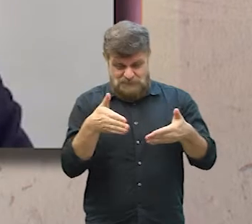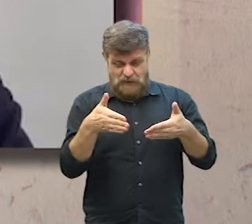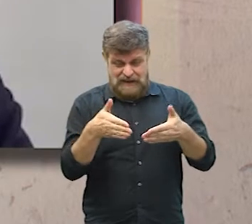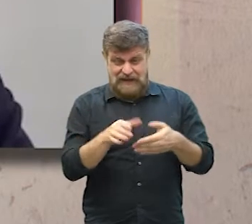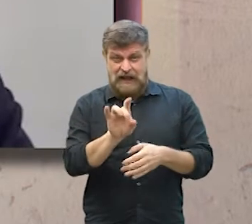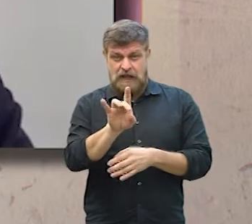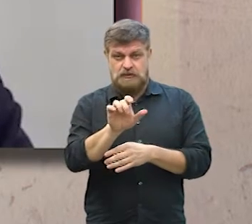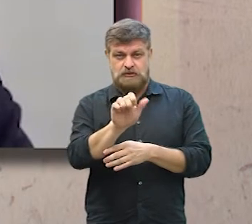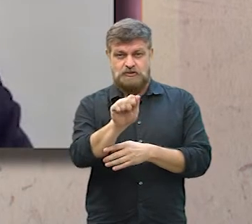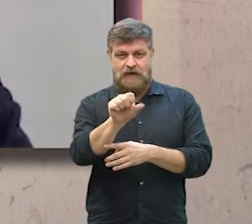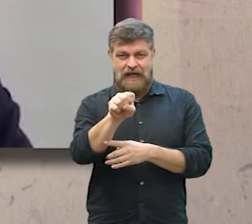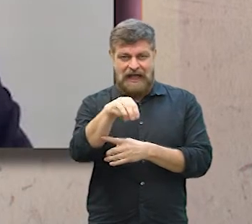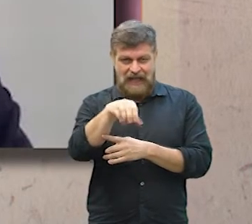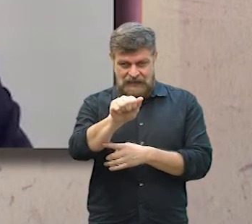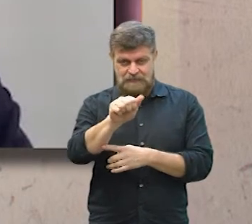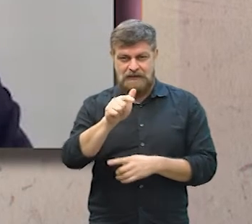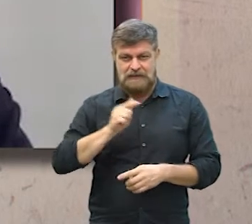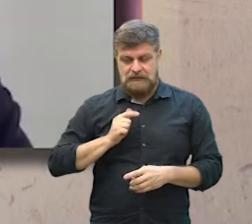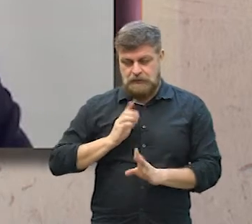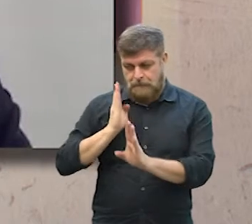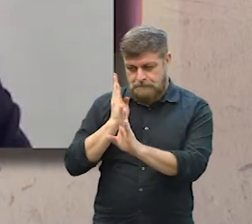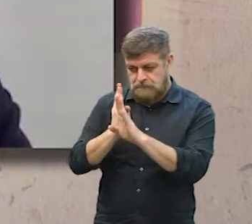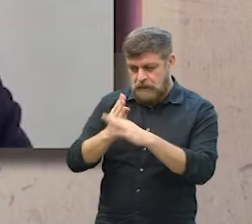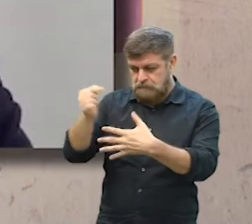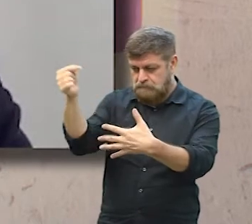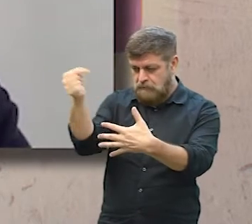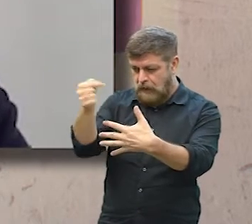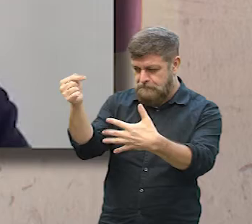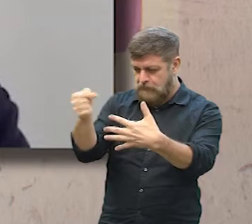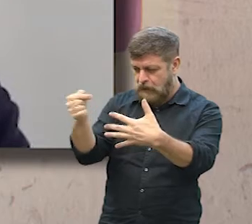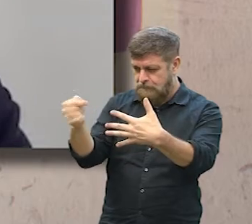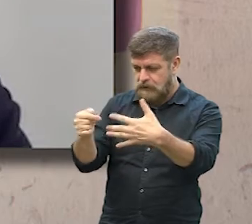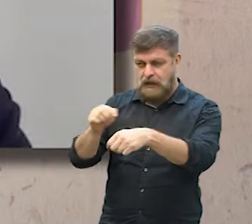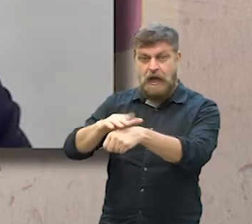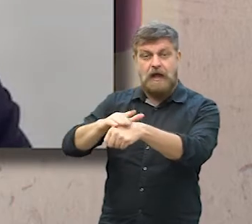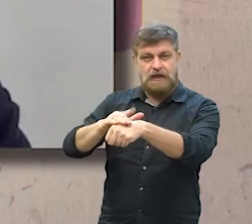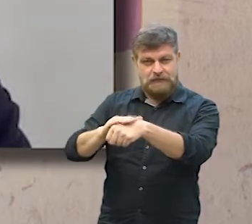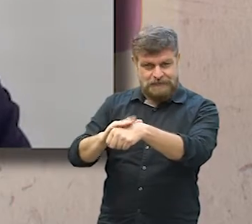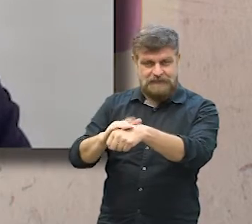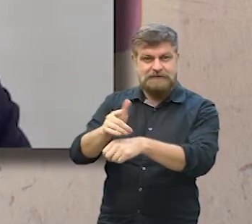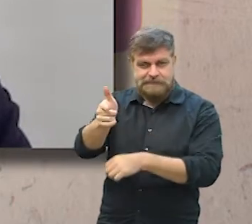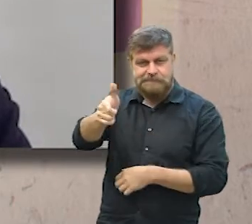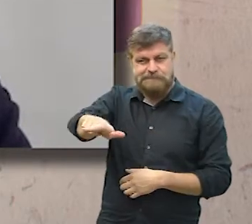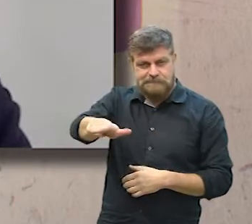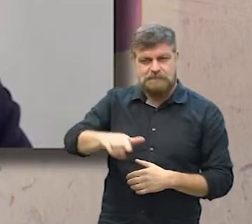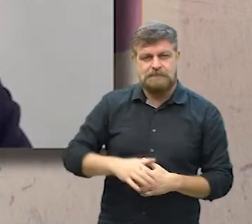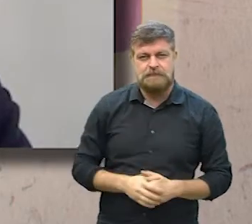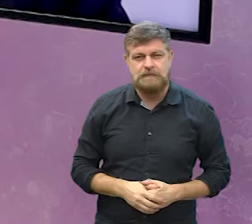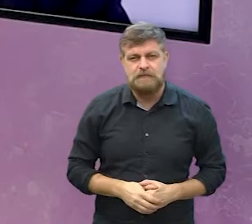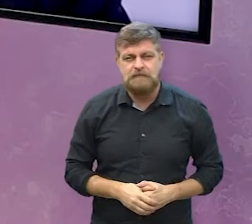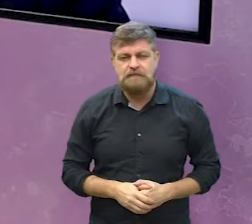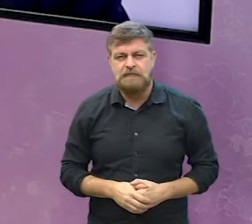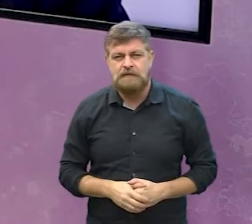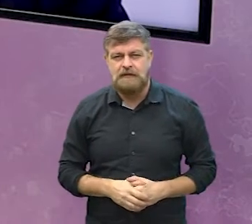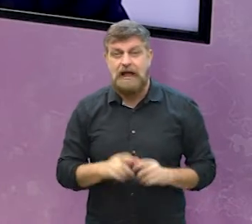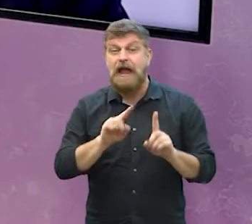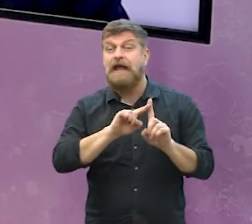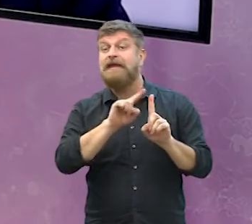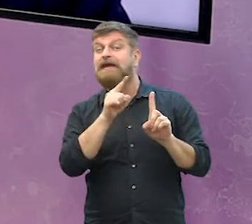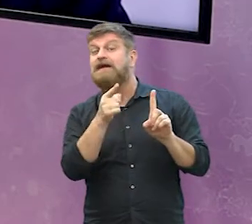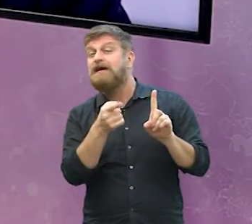o tratamento adequado do seu paciente. Então, temos que identificar e tratar, sim, essas outras doenças. Doutor,